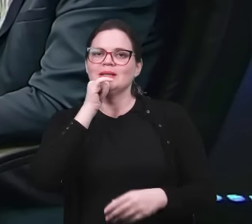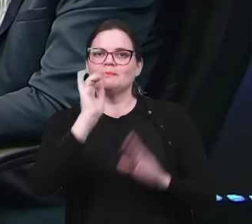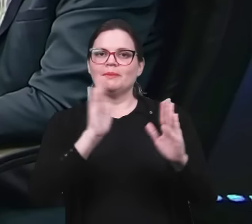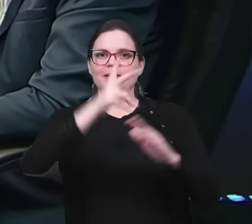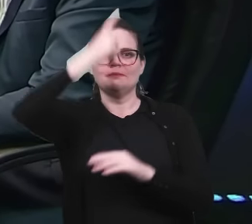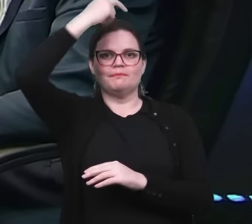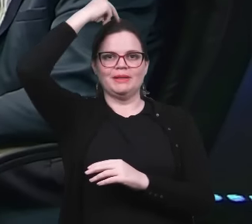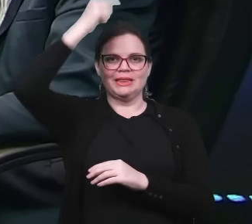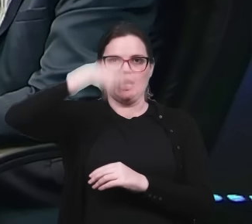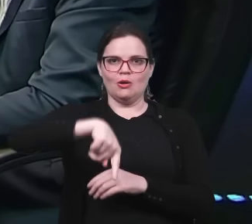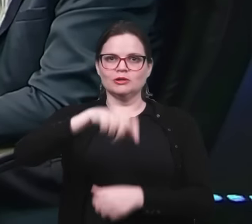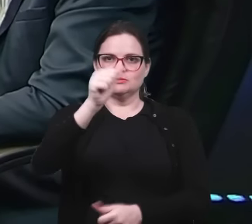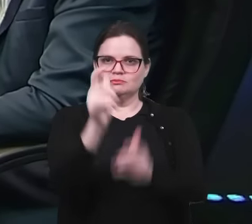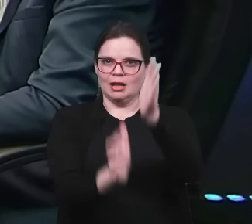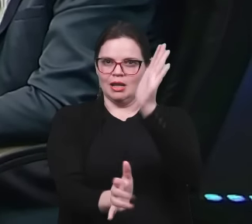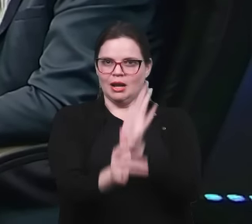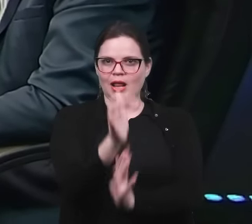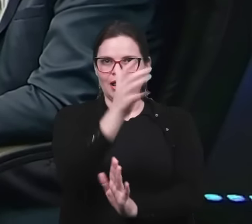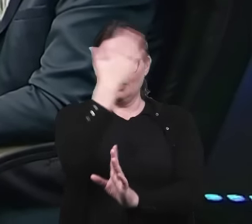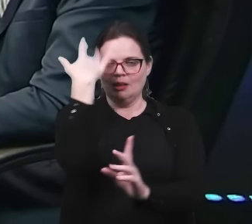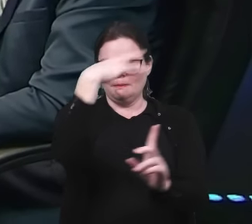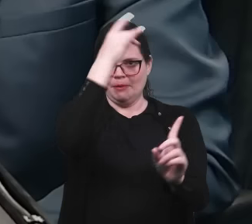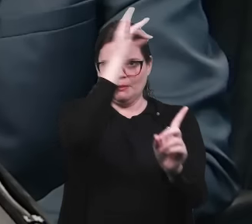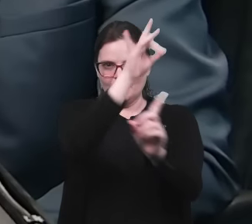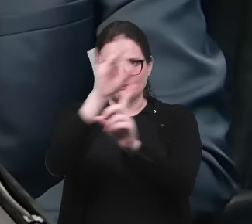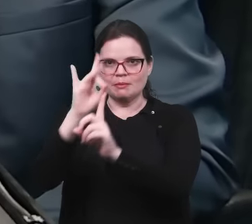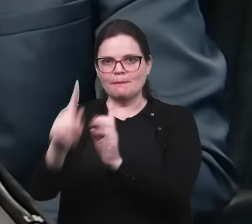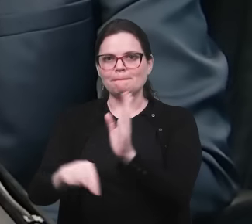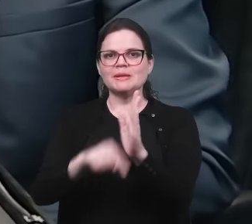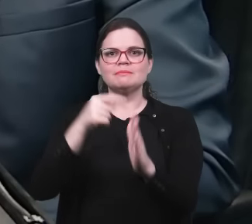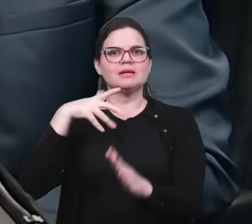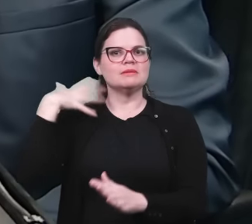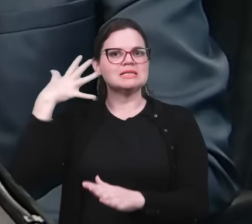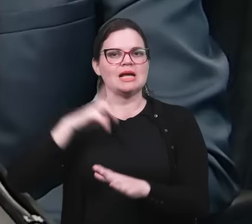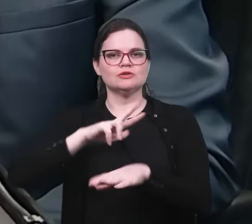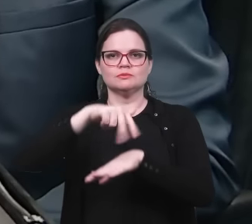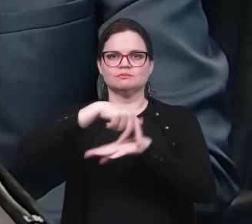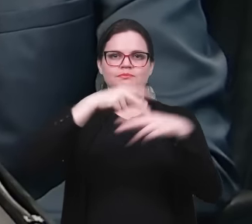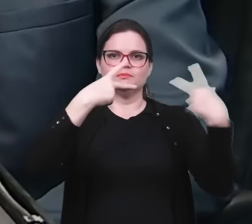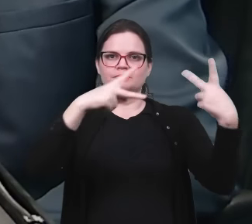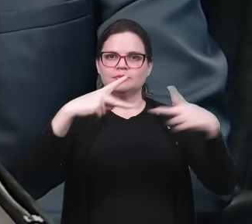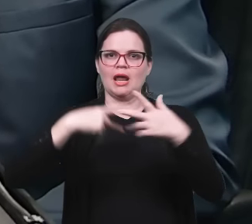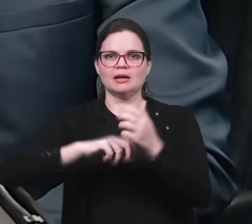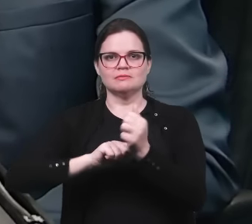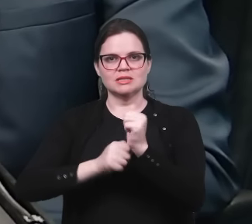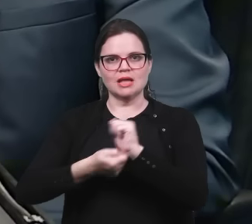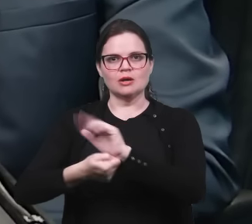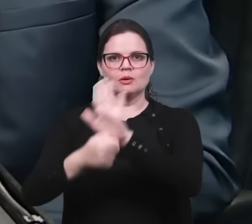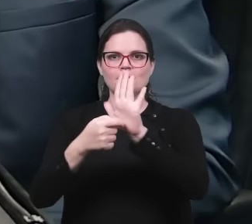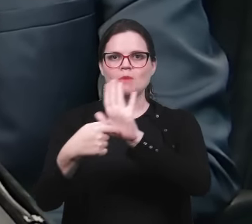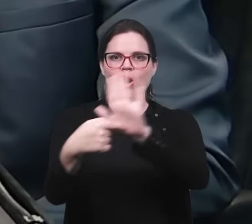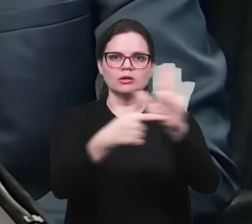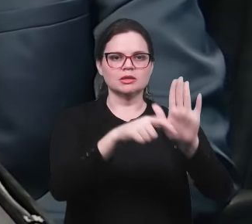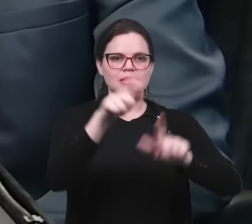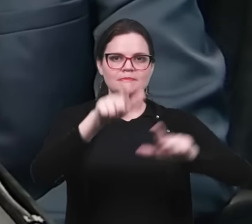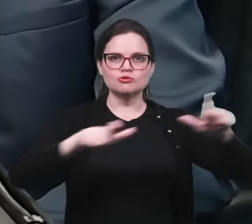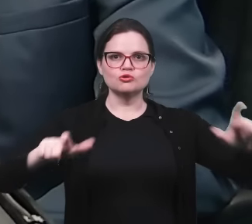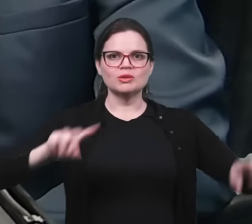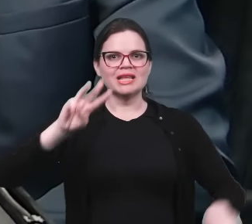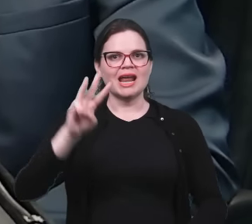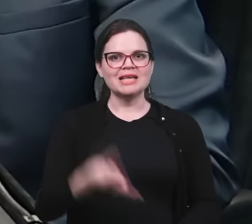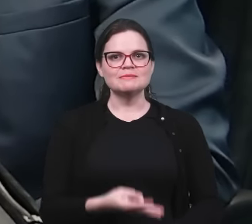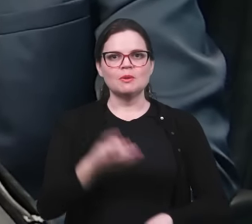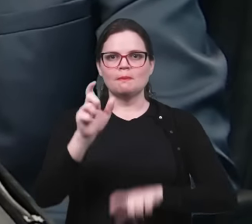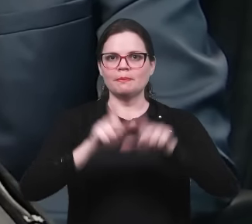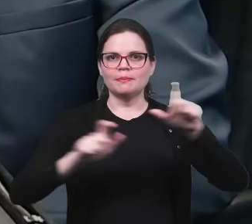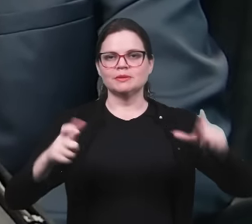né? E Pedro, ele é usado naquela mensagem, como o pastor Miguel disse. E 3.000 almas, diz a palavra, se converteram